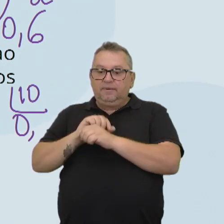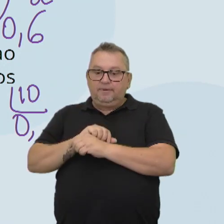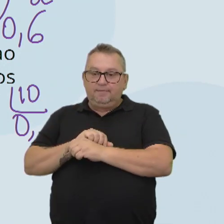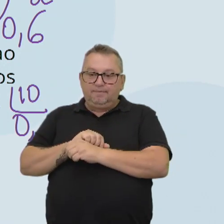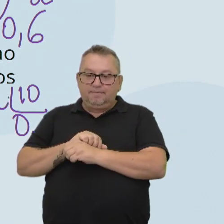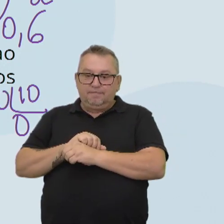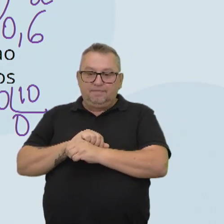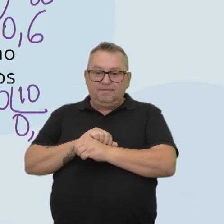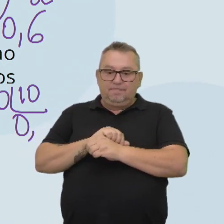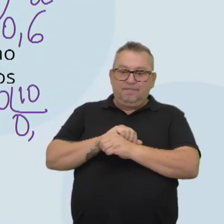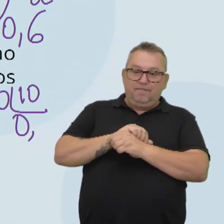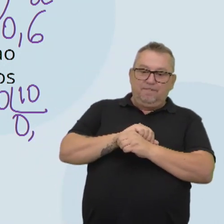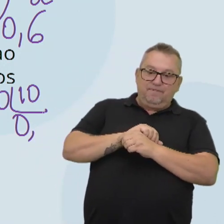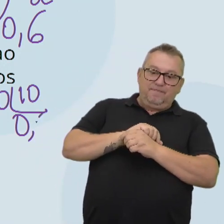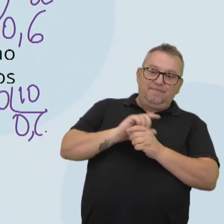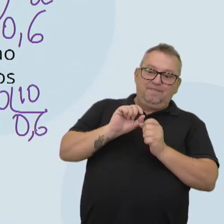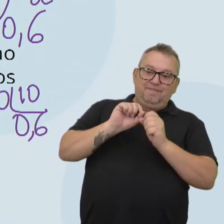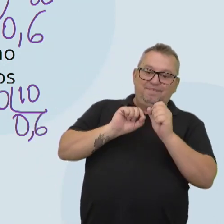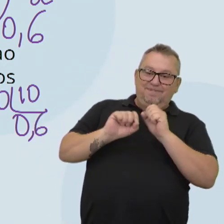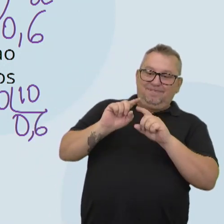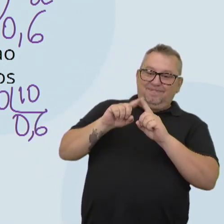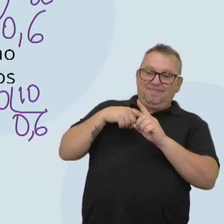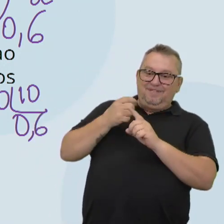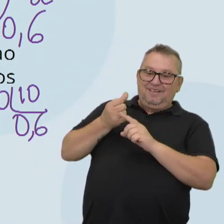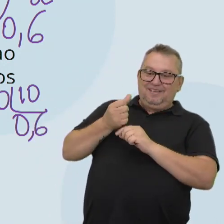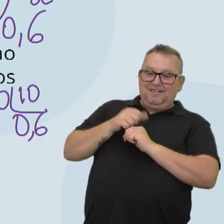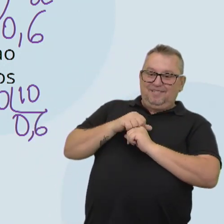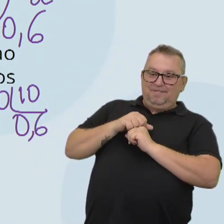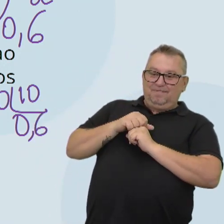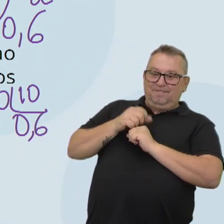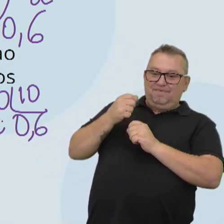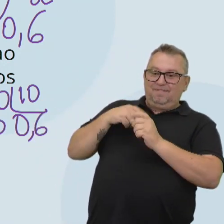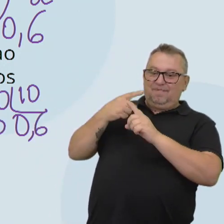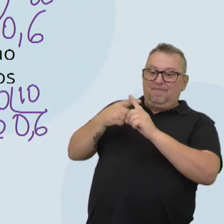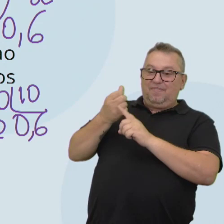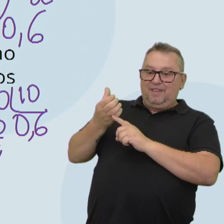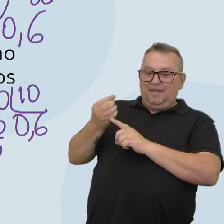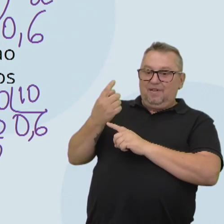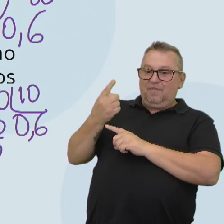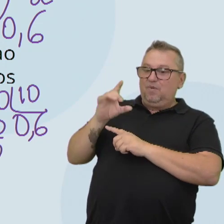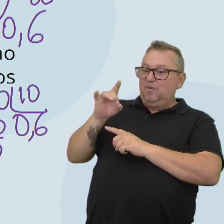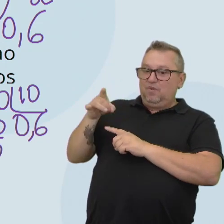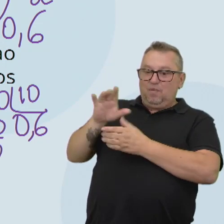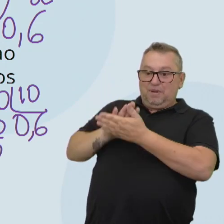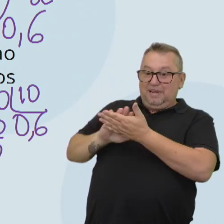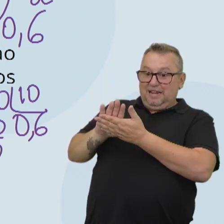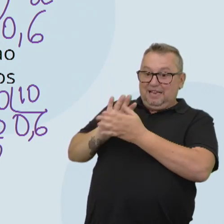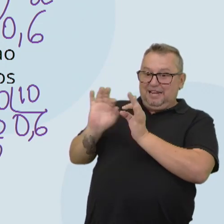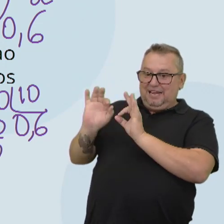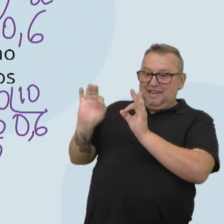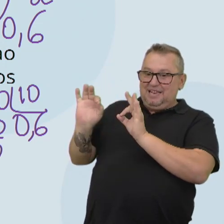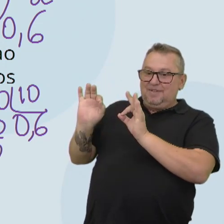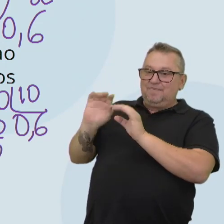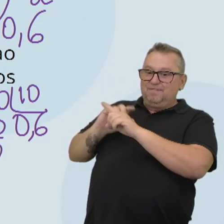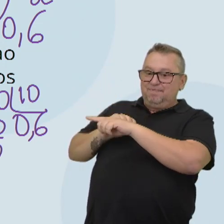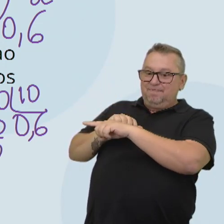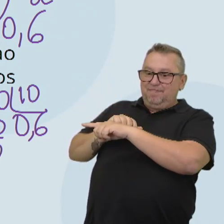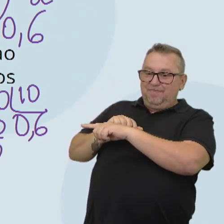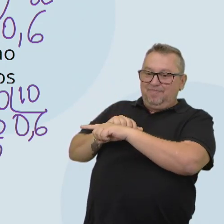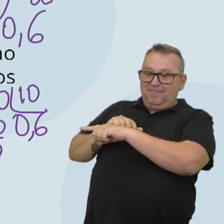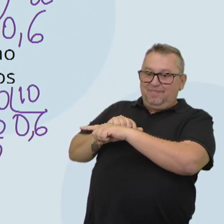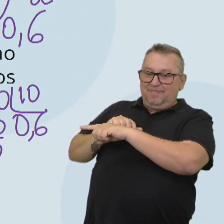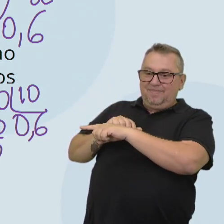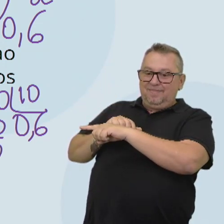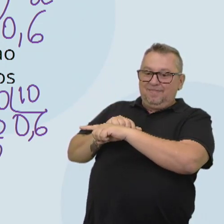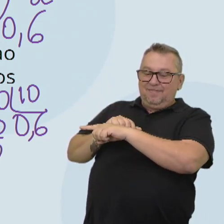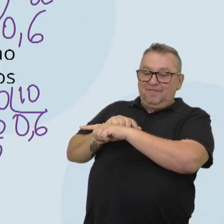10 e aí você põe um zerinho aqui. Vai dar 6 partes. 6 vezes 10, 60 e não sobra nada. É isso então, aí. veja, as duas